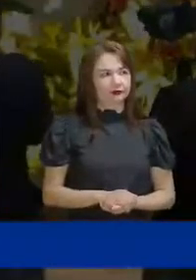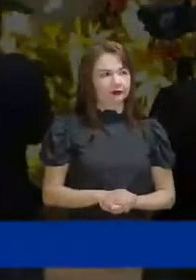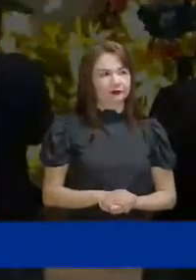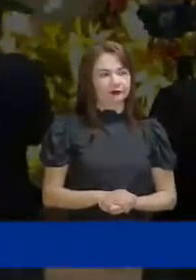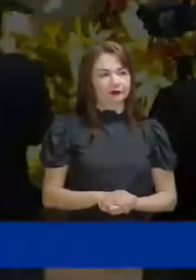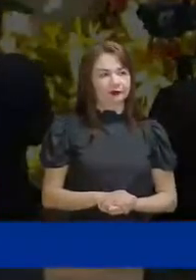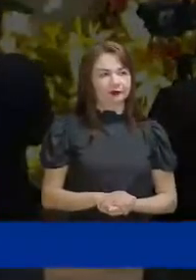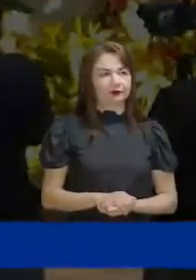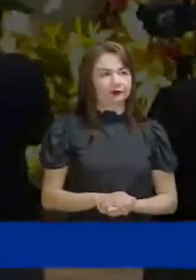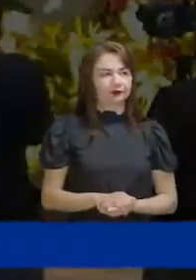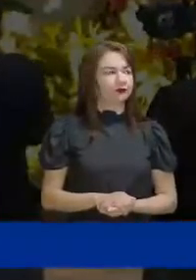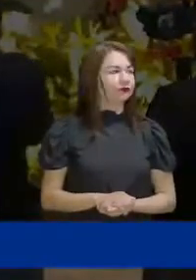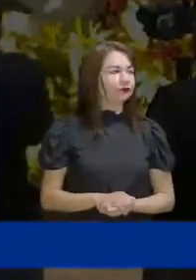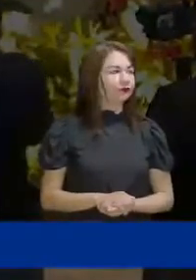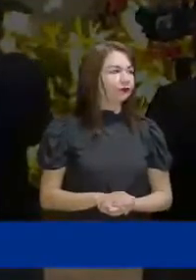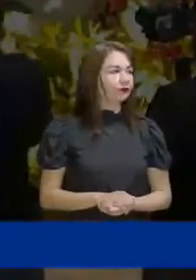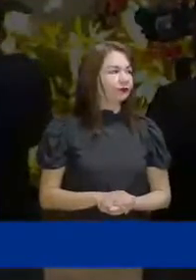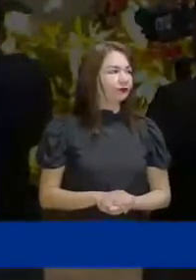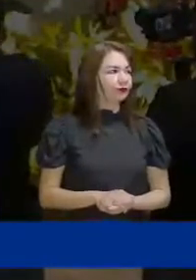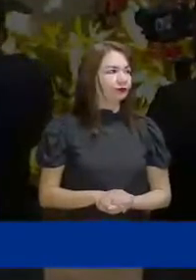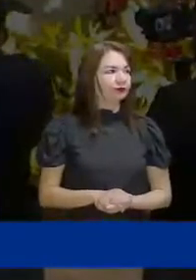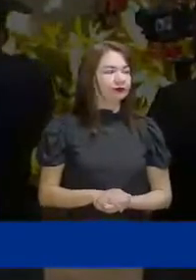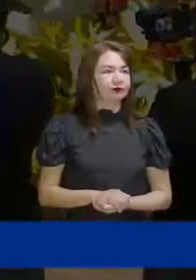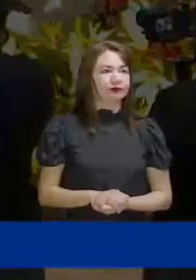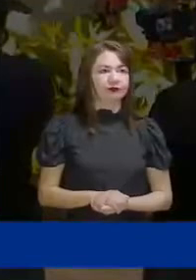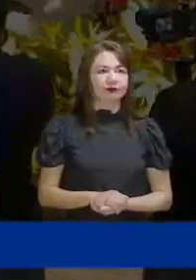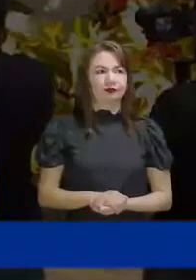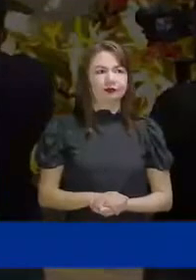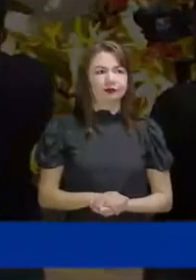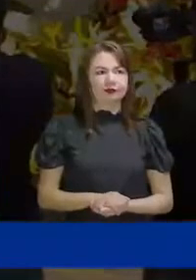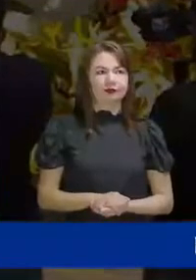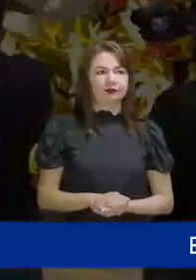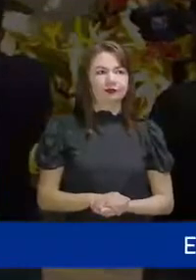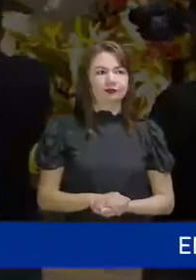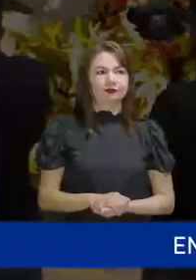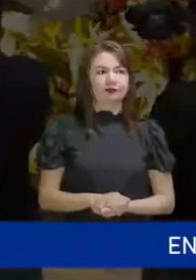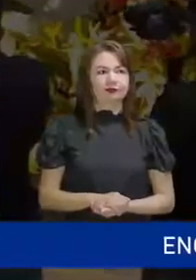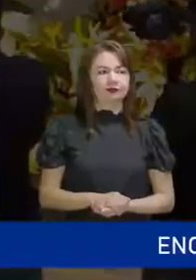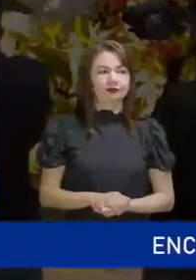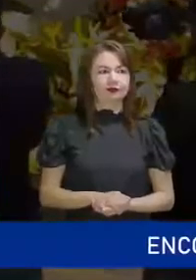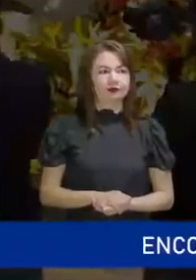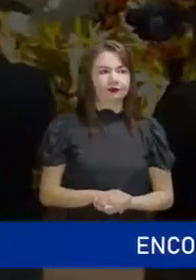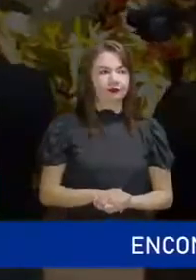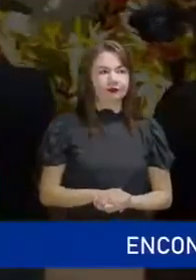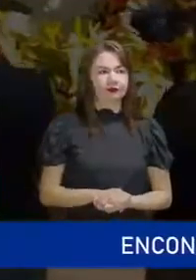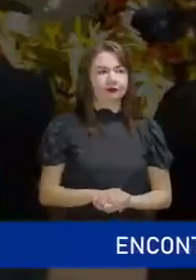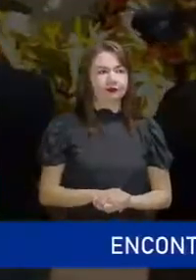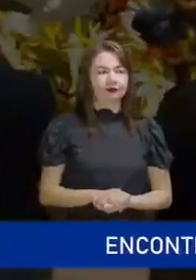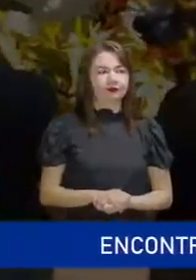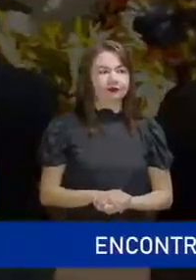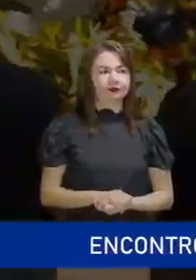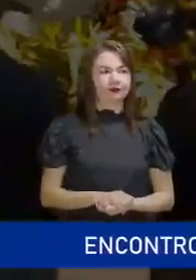Desembargador João Lages cumprimenta o senador José Alcolumbre.